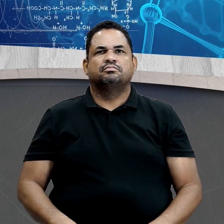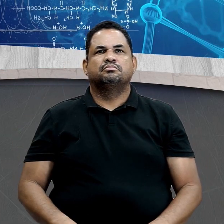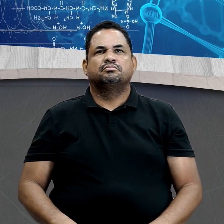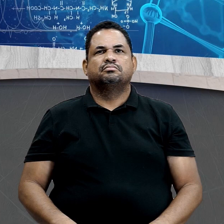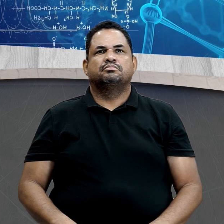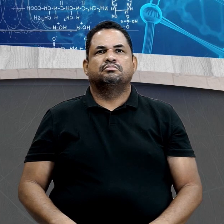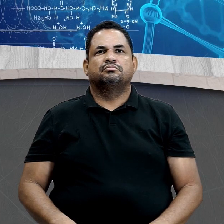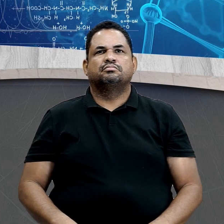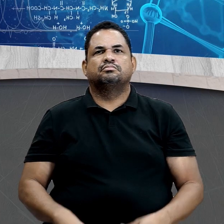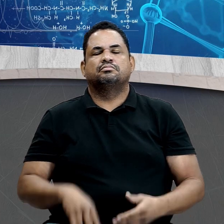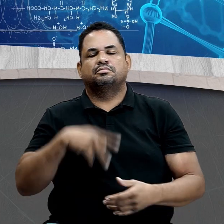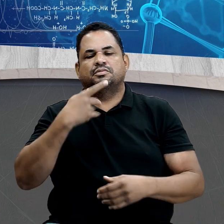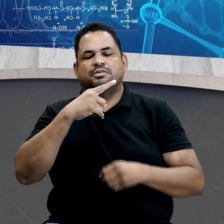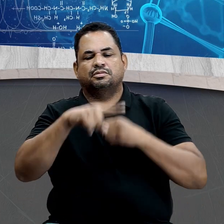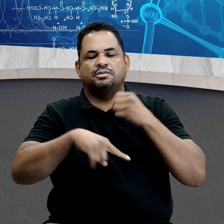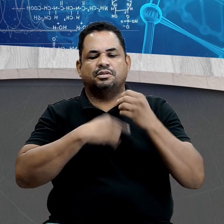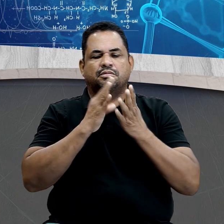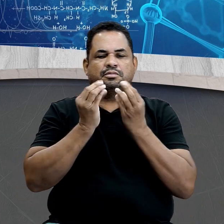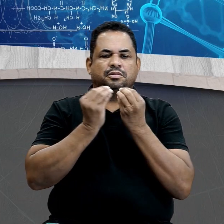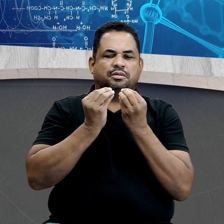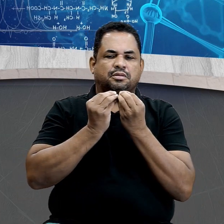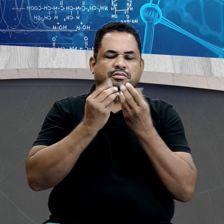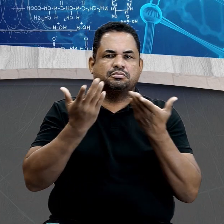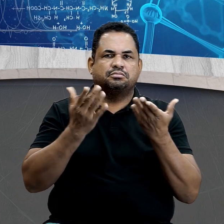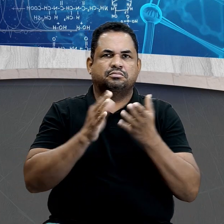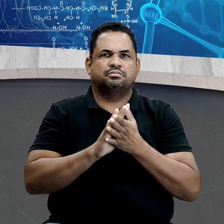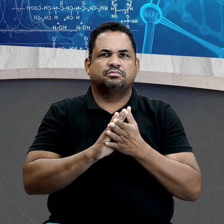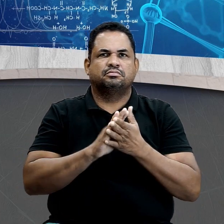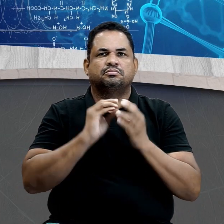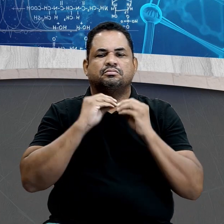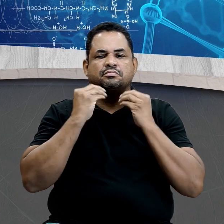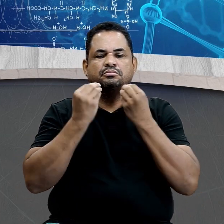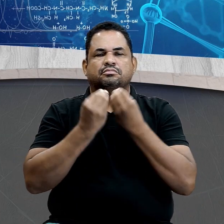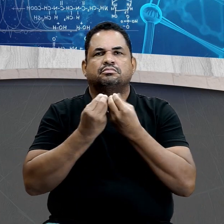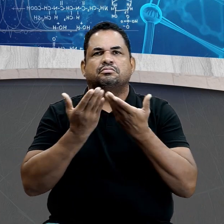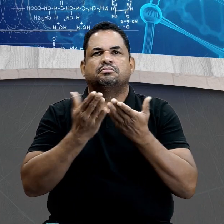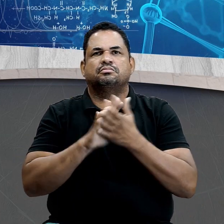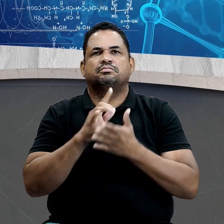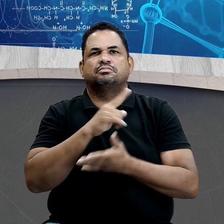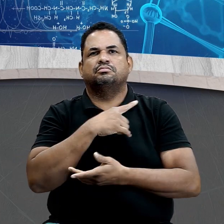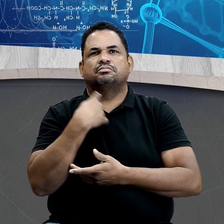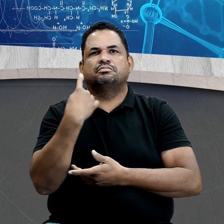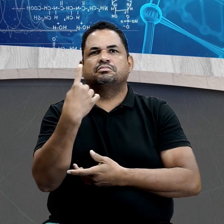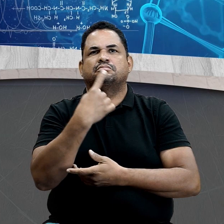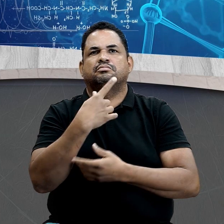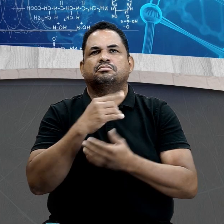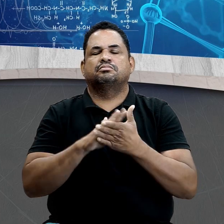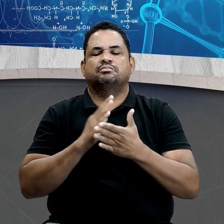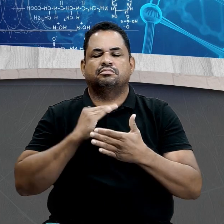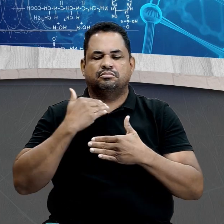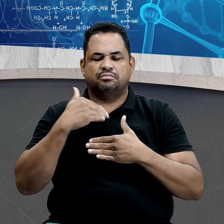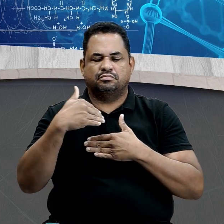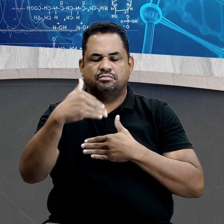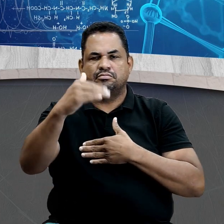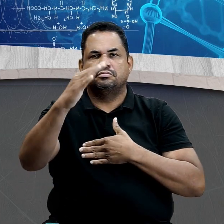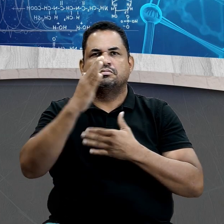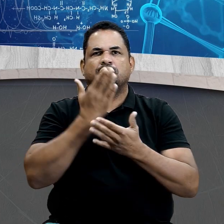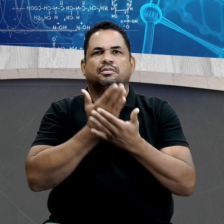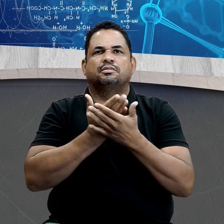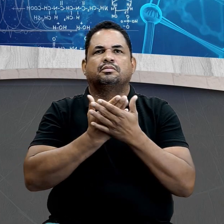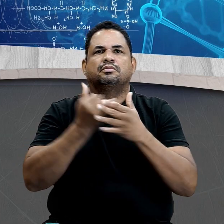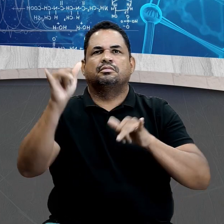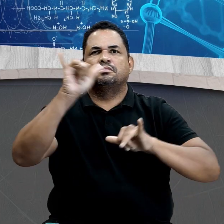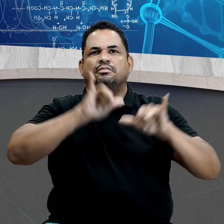sobre átomos, sobre moléculas, enfim, substâncias, isso aí nós vamos falar durante todas as aulas de Química,